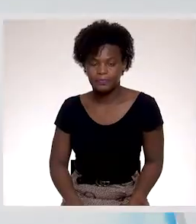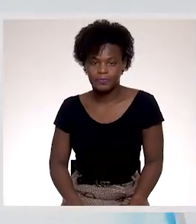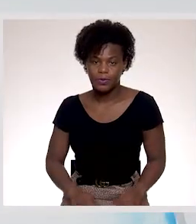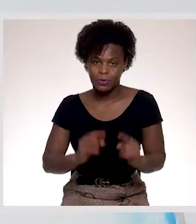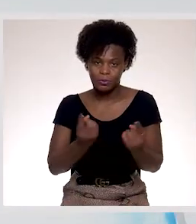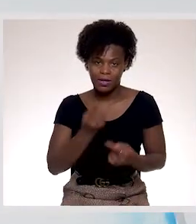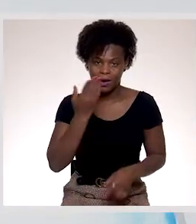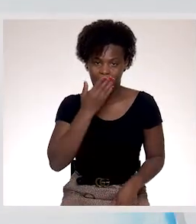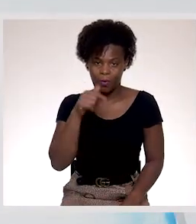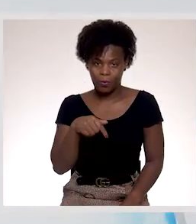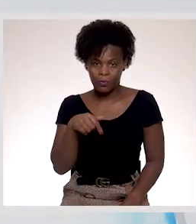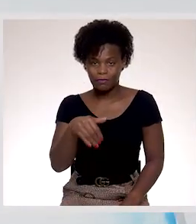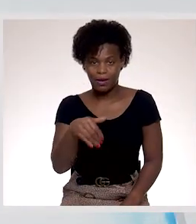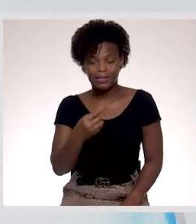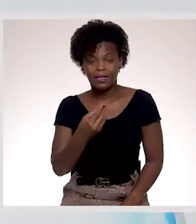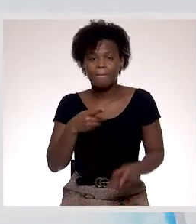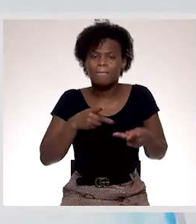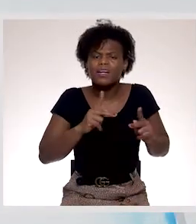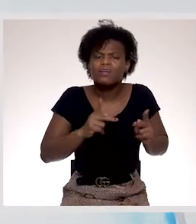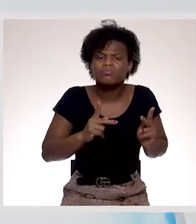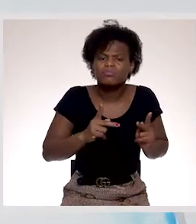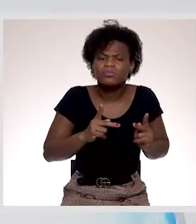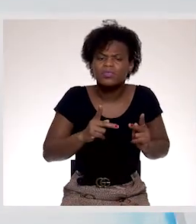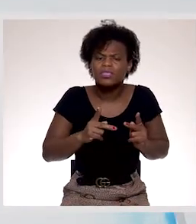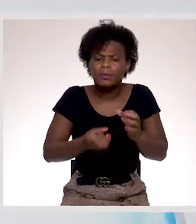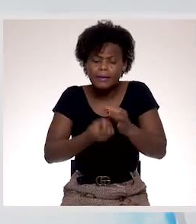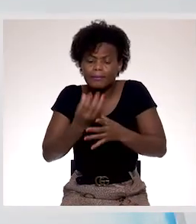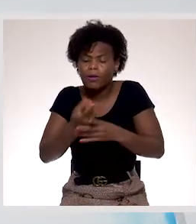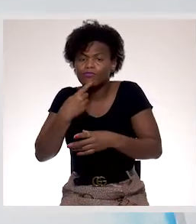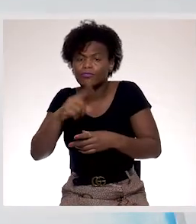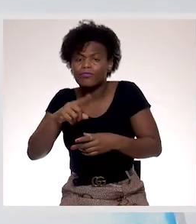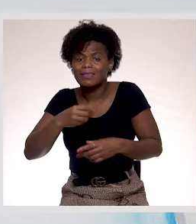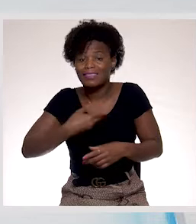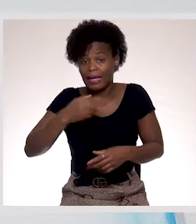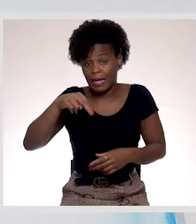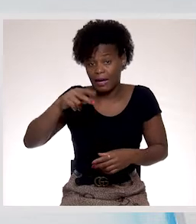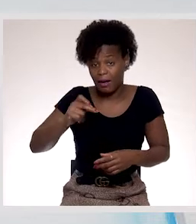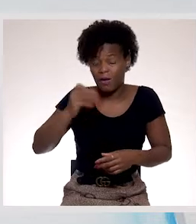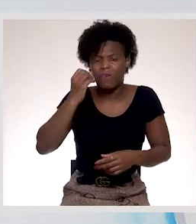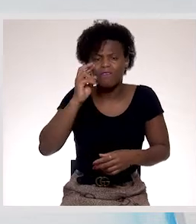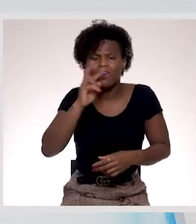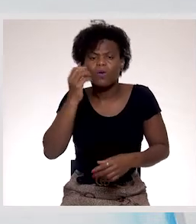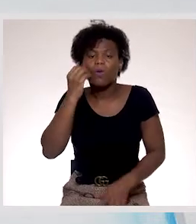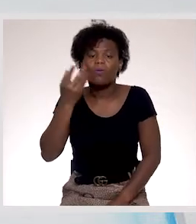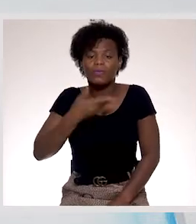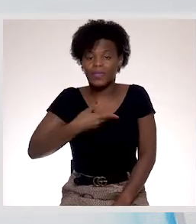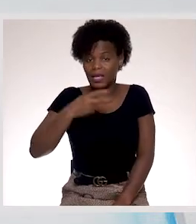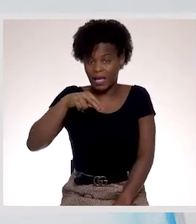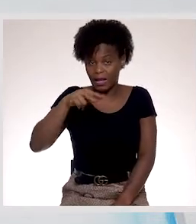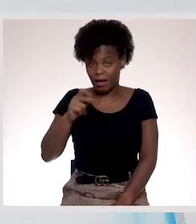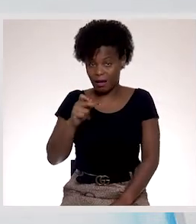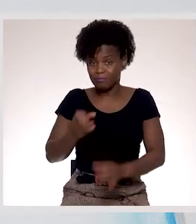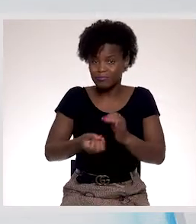O nosso sumário da aula de hoje vai ser o mecanismo da replicação do DNA. Ou seja, vamos ver como é que o DNA faz